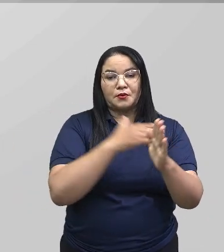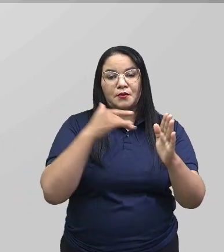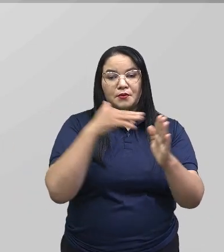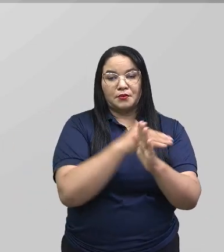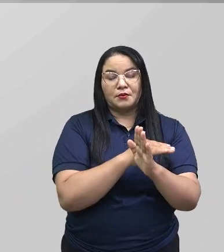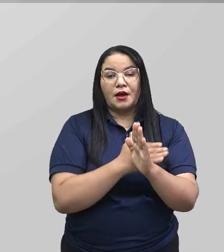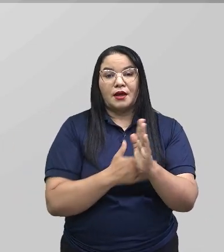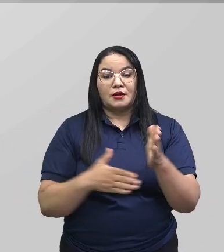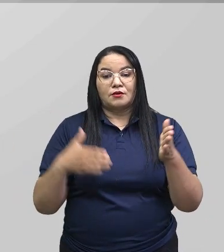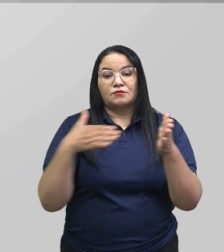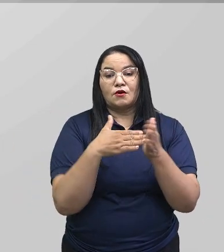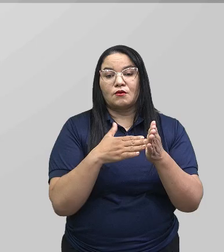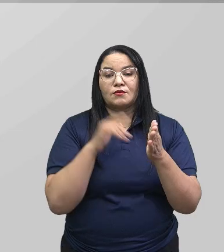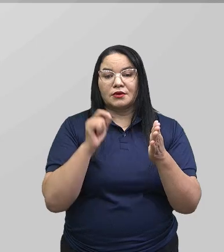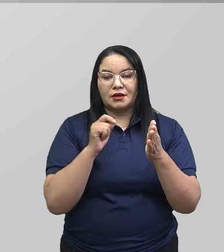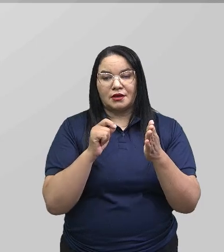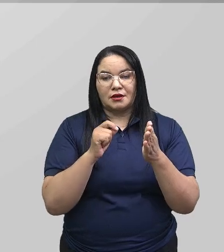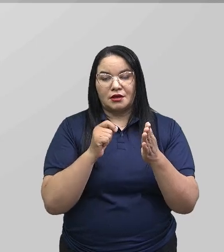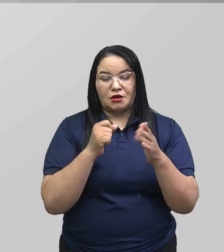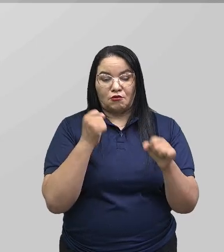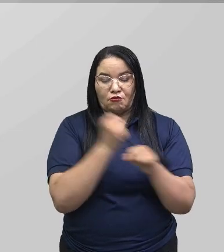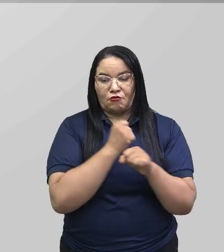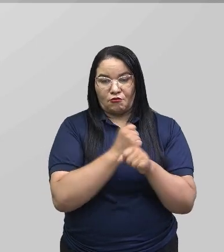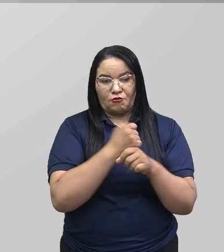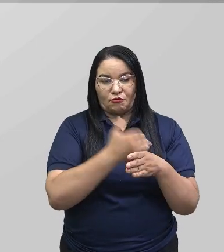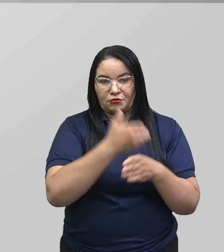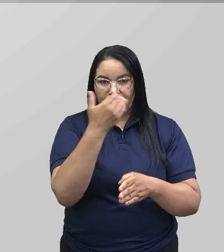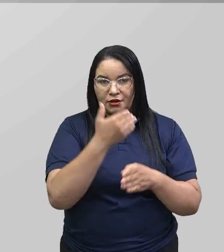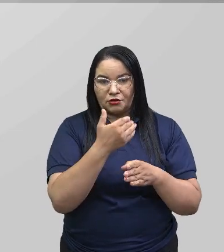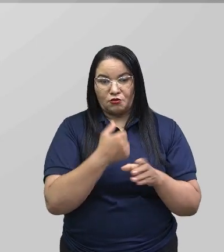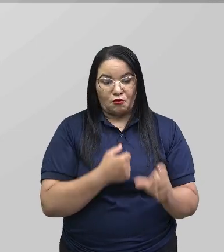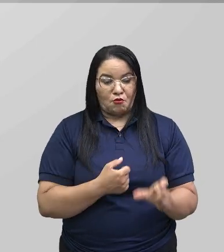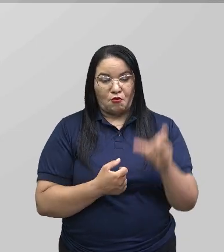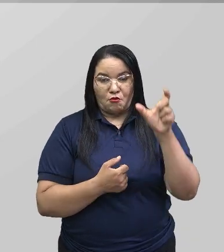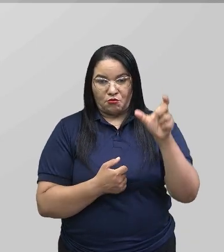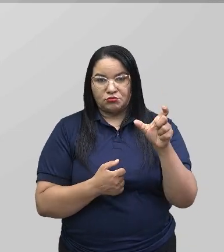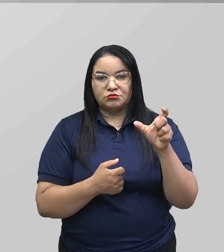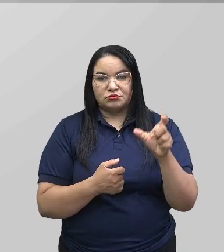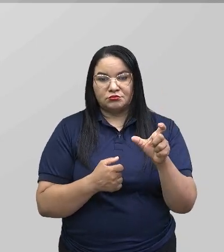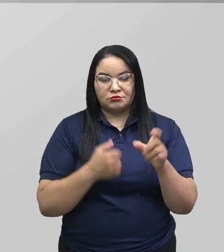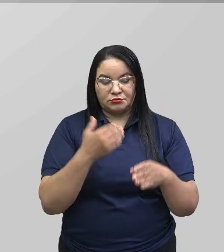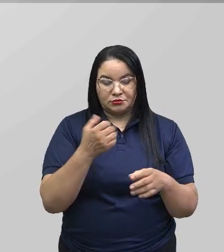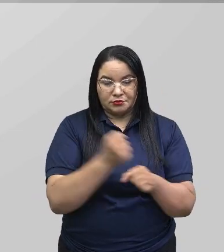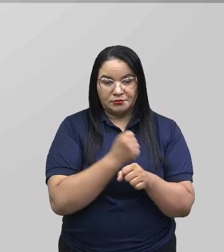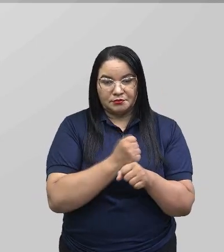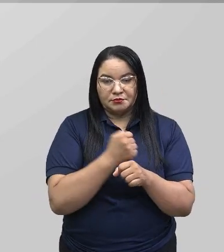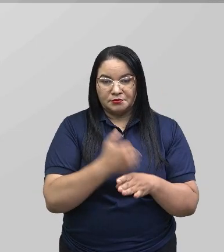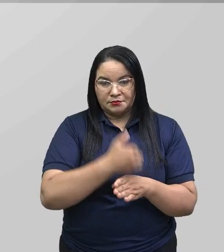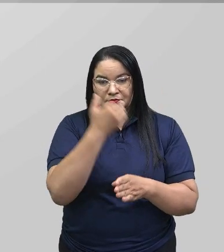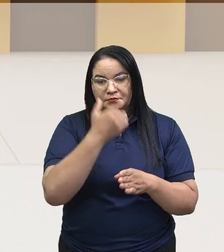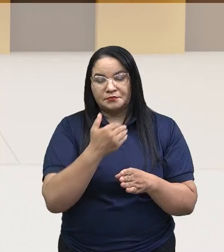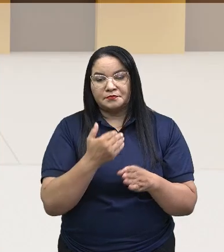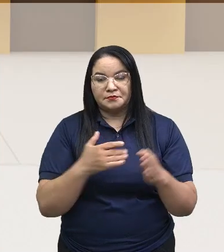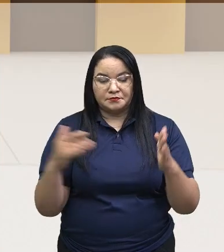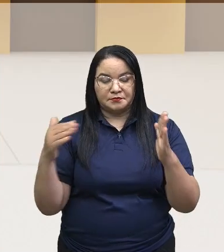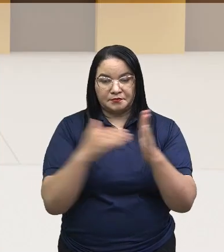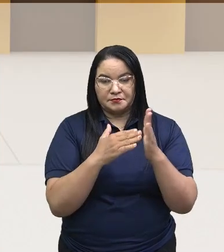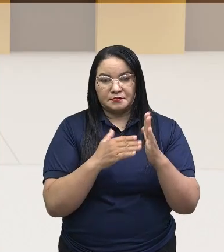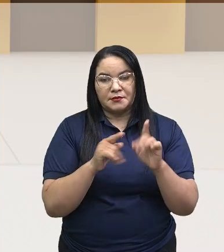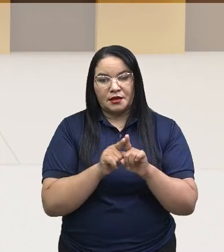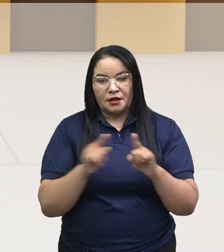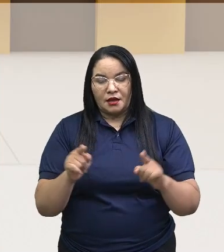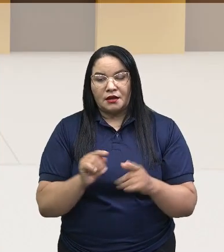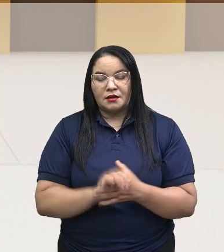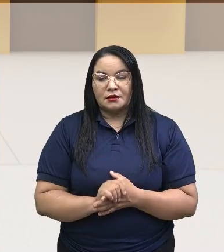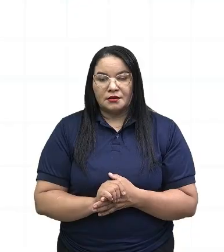o concreto. E assim, concreto grosso, tá? Para mais de 5 centímetros de concreto a gente está falando. Diferente do